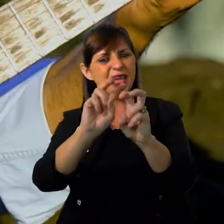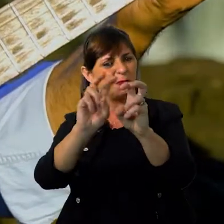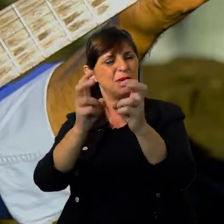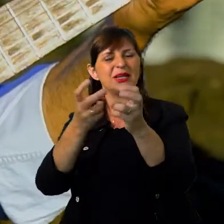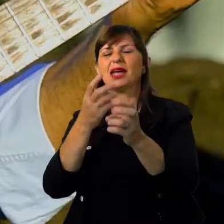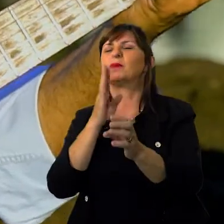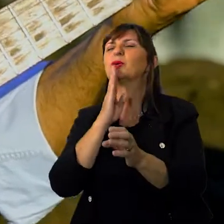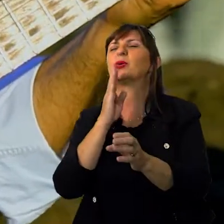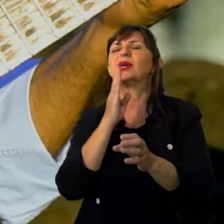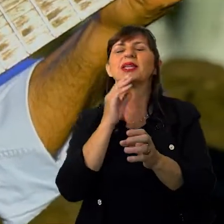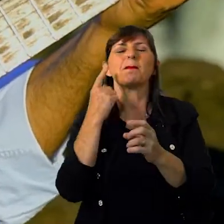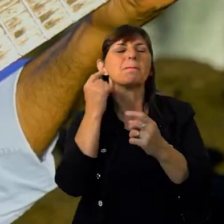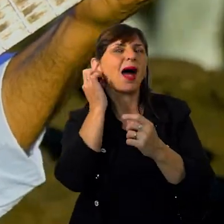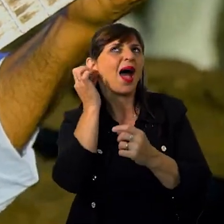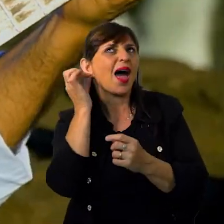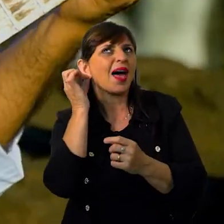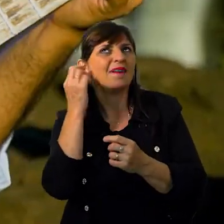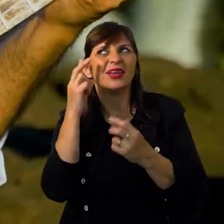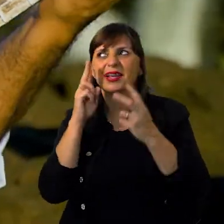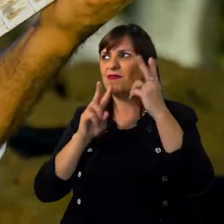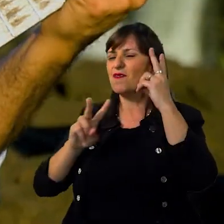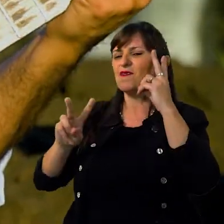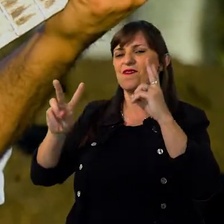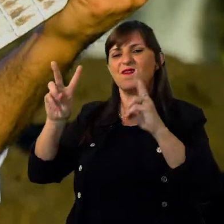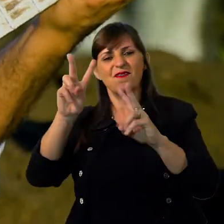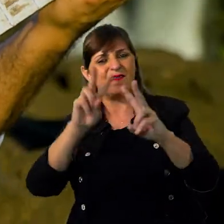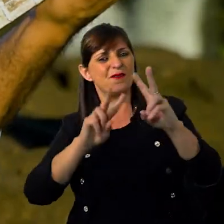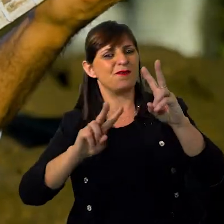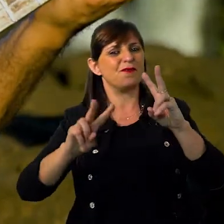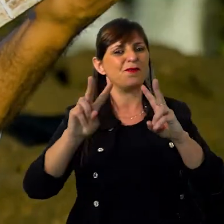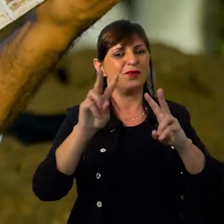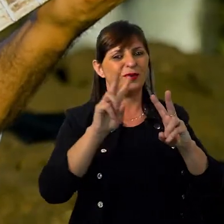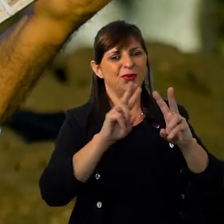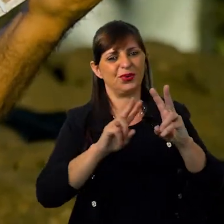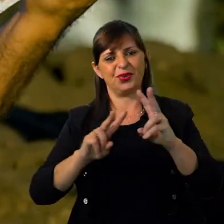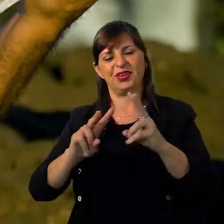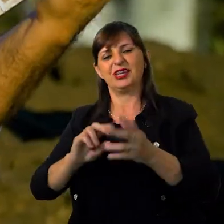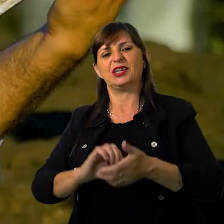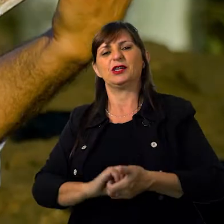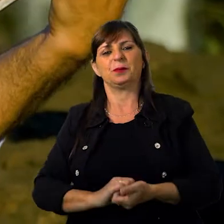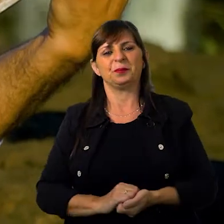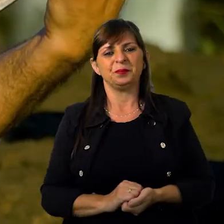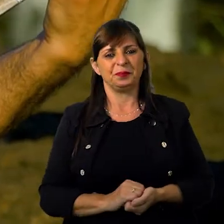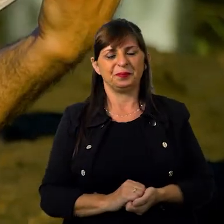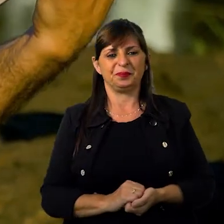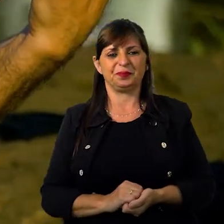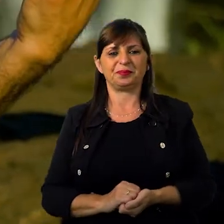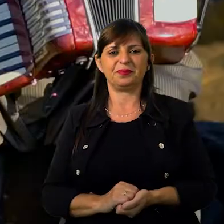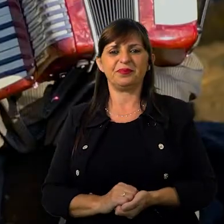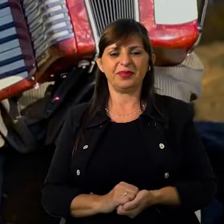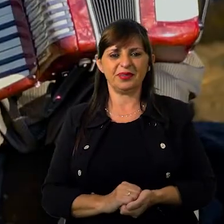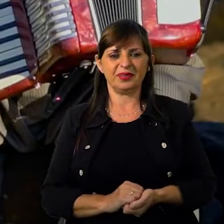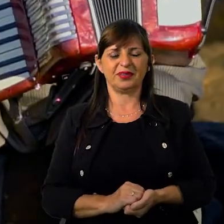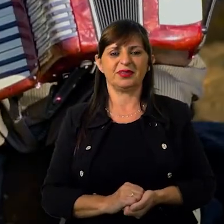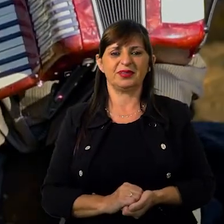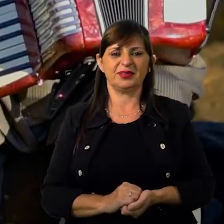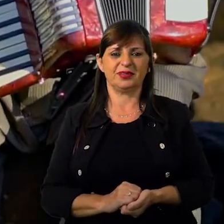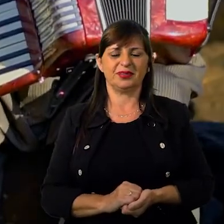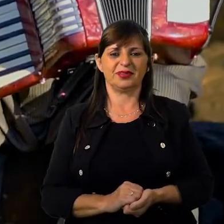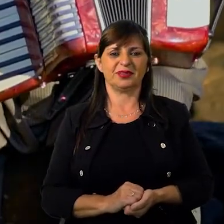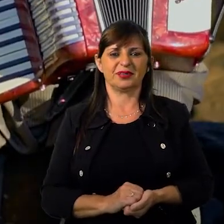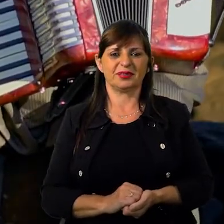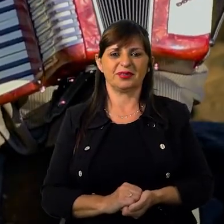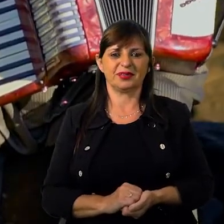vou soltar minha valsa a forever Maravilhas que